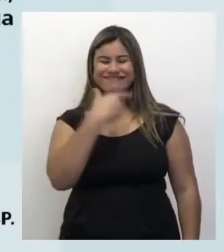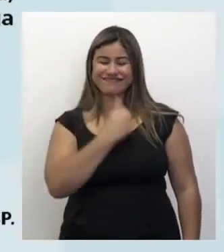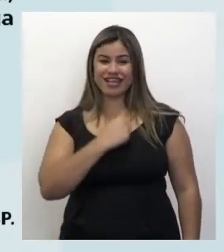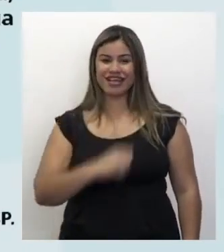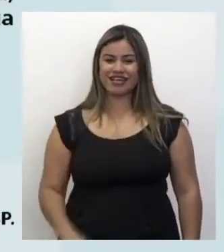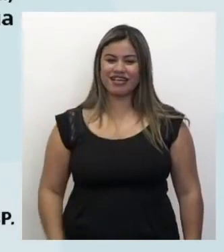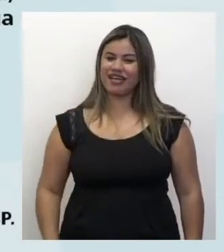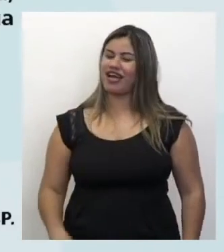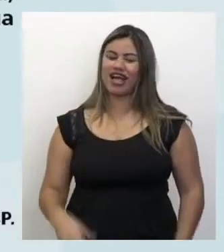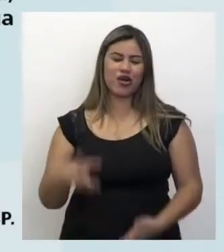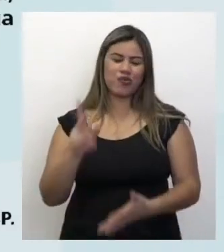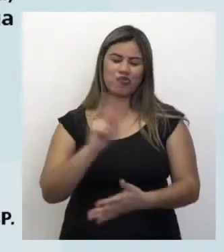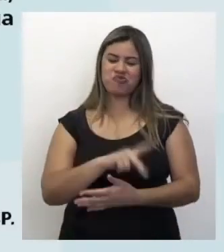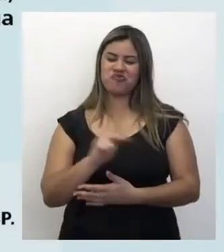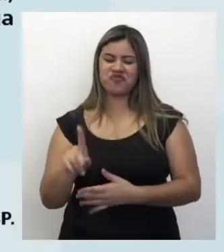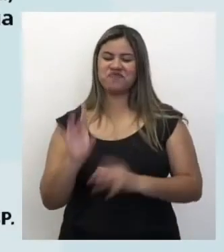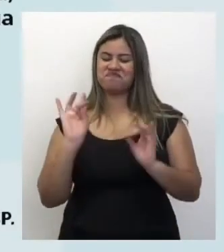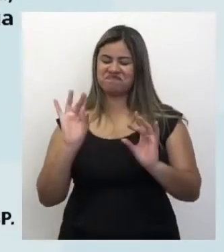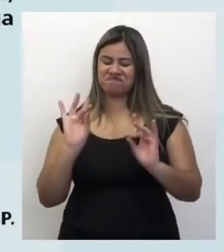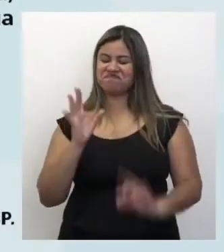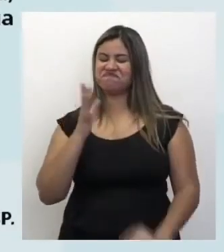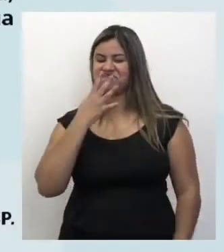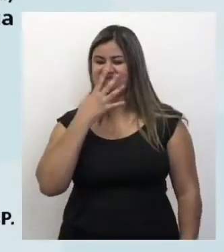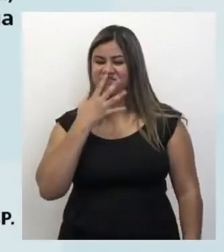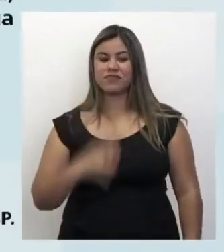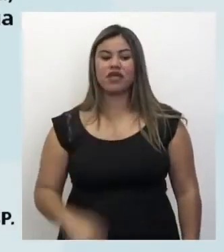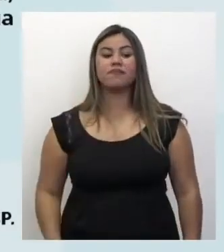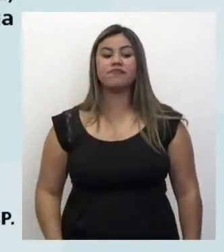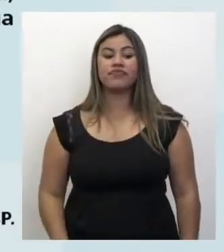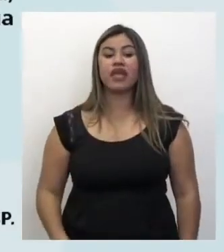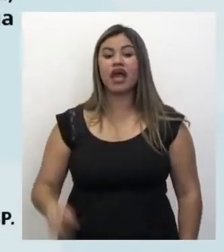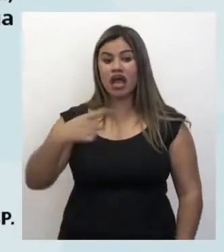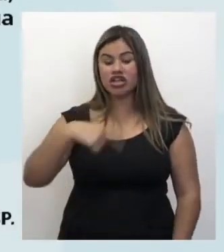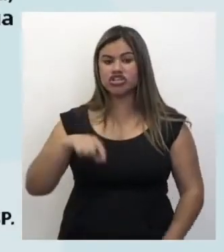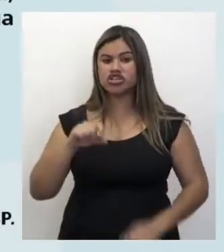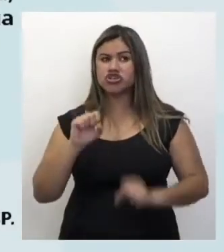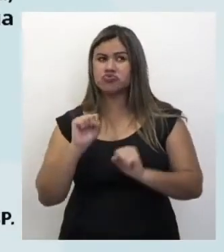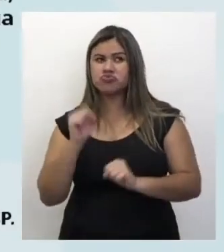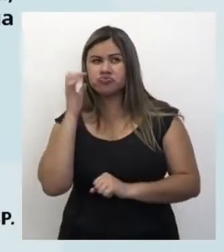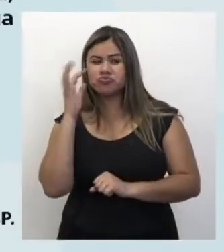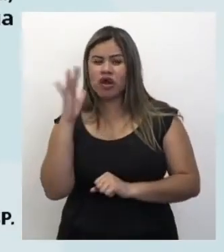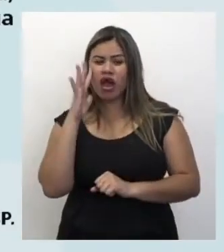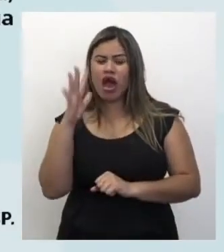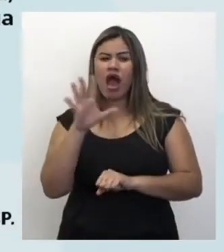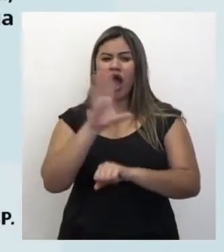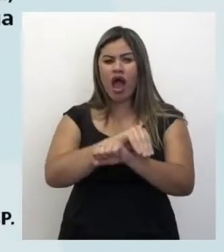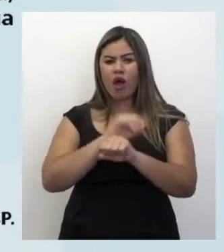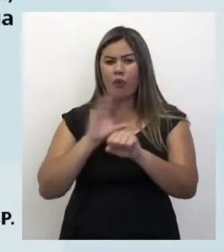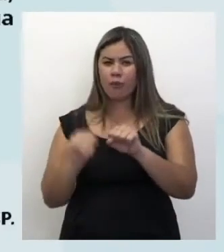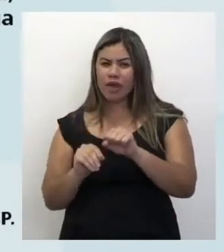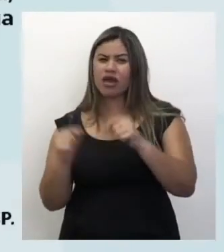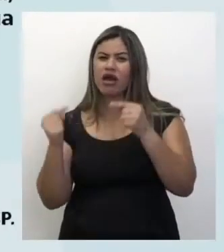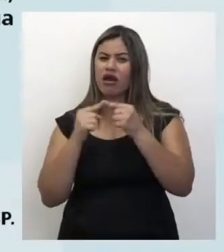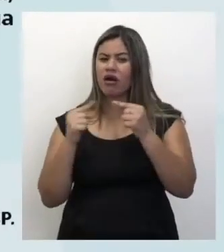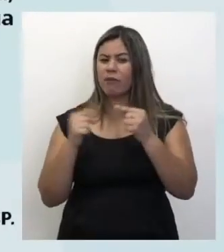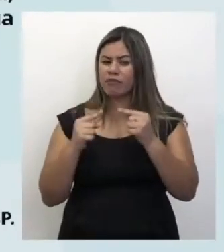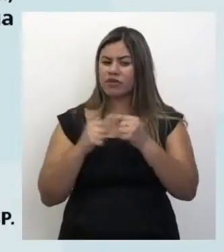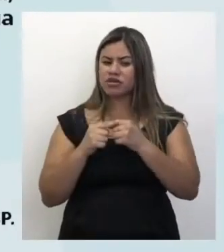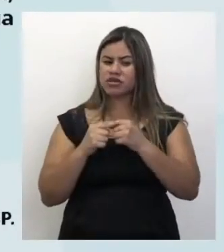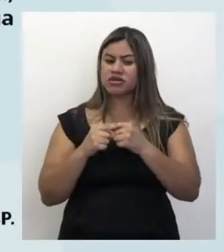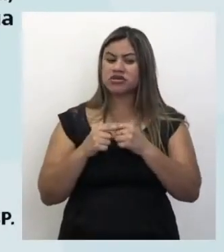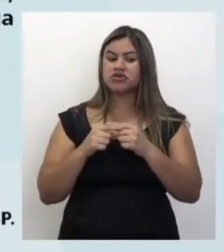uma professora mesmo, sim, não é? Sim. Podemos considerar que ela utilizou um argumento A, por causa